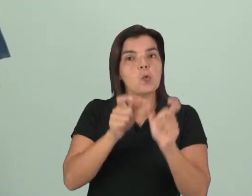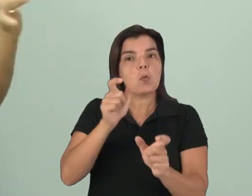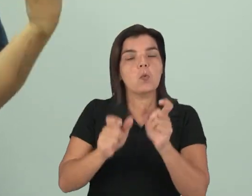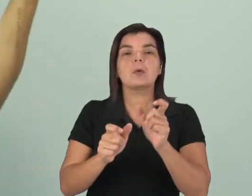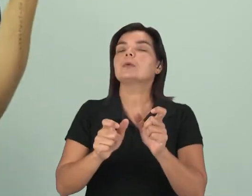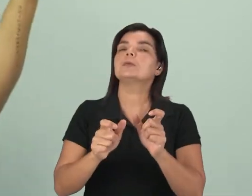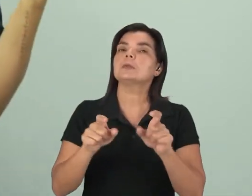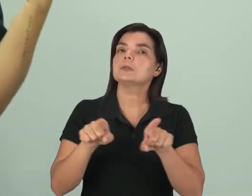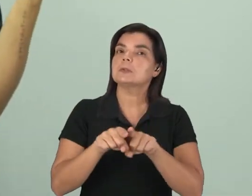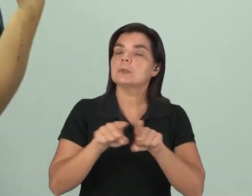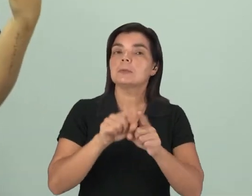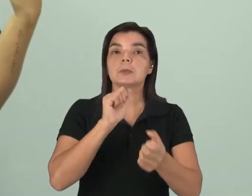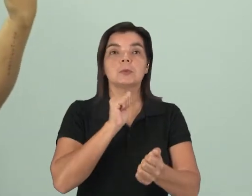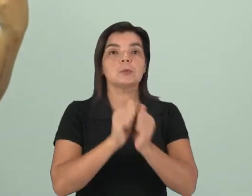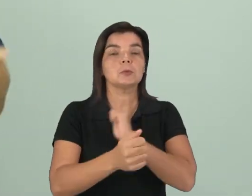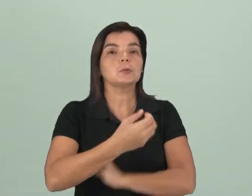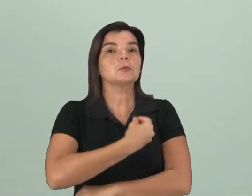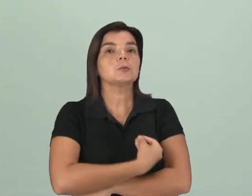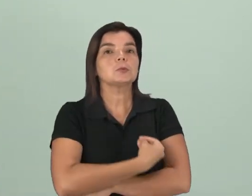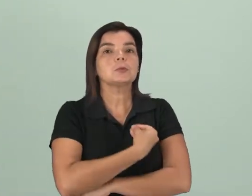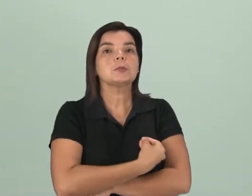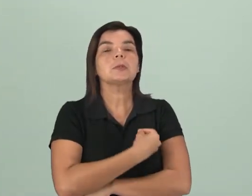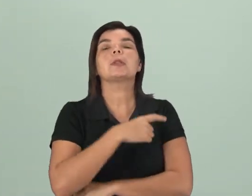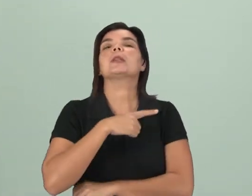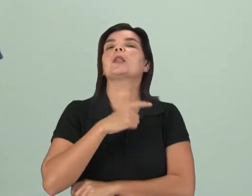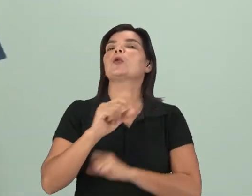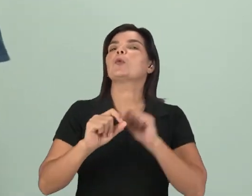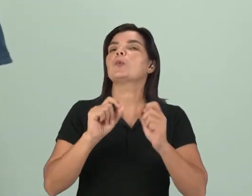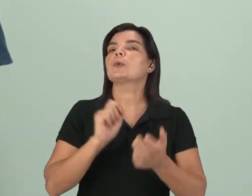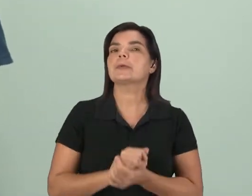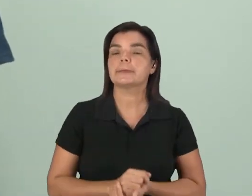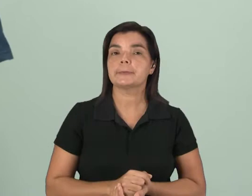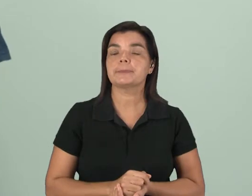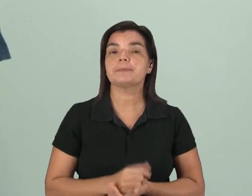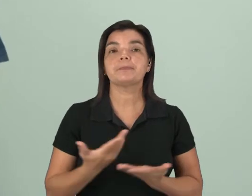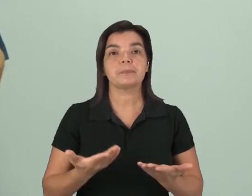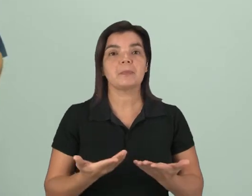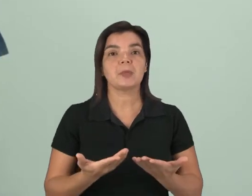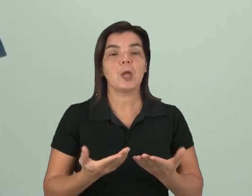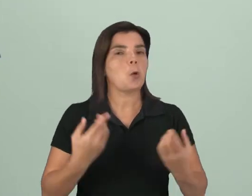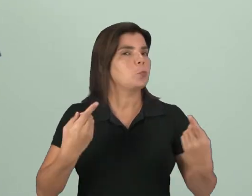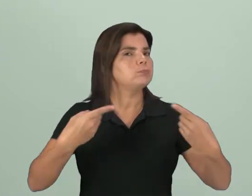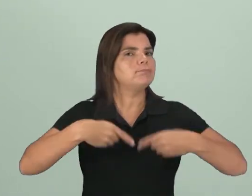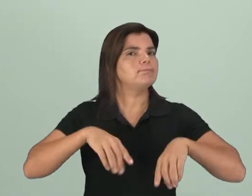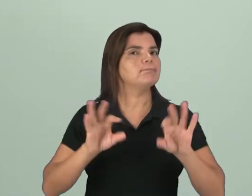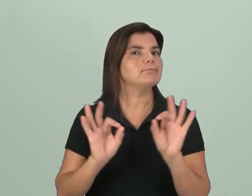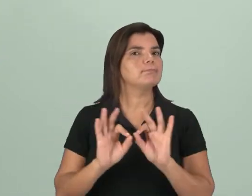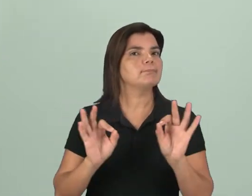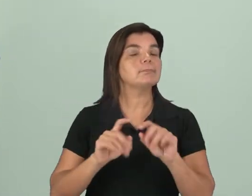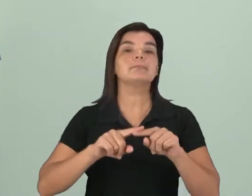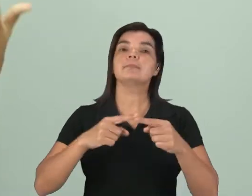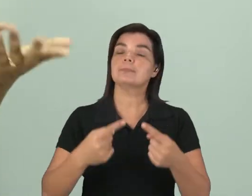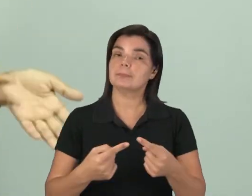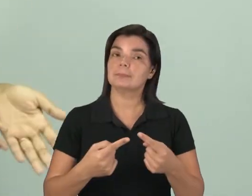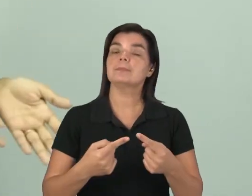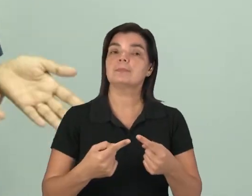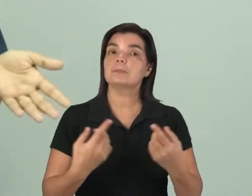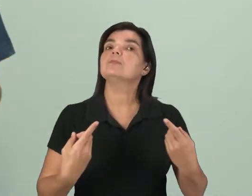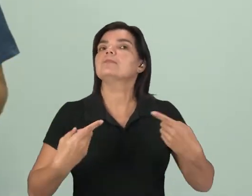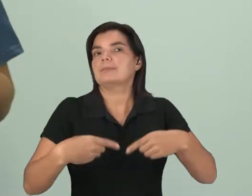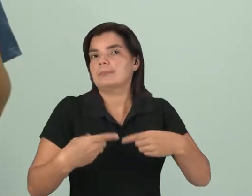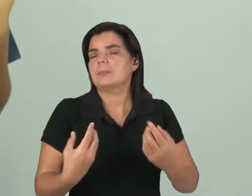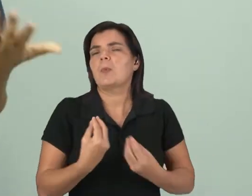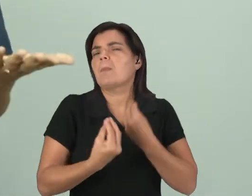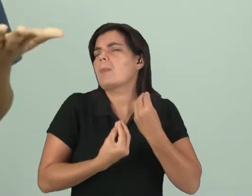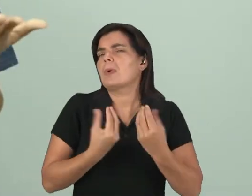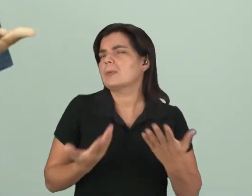né? Quando a gente fala também de esporte de participação, ele é feito de forma não competitiva, mas sendo